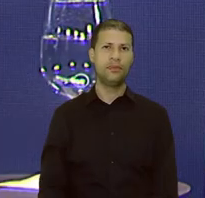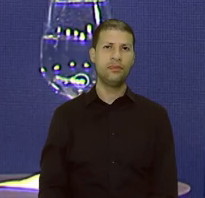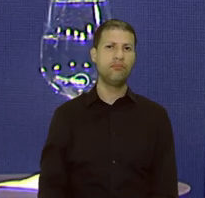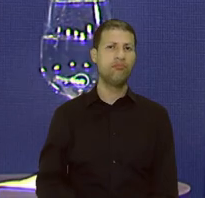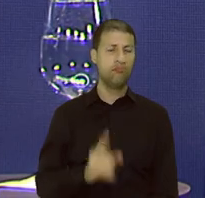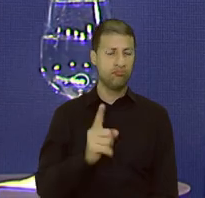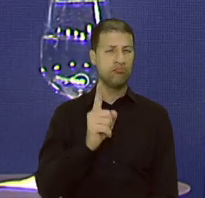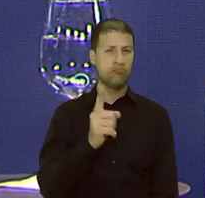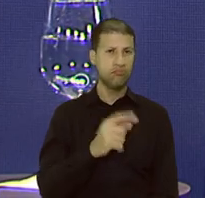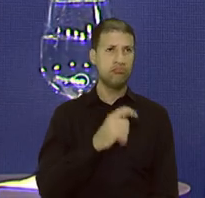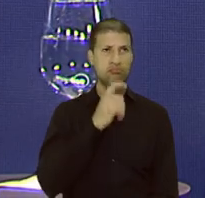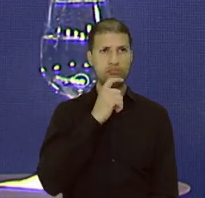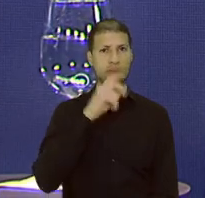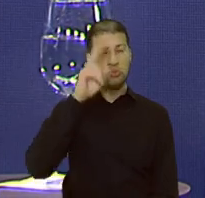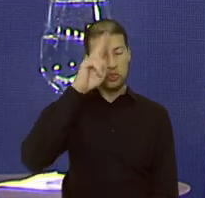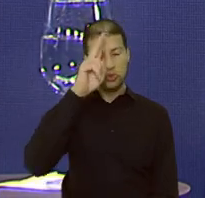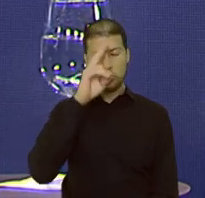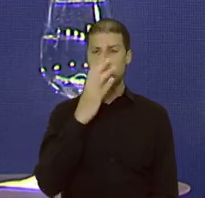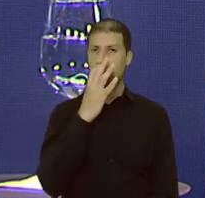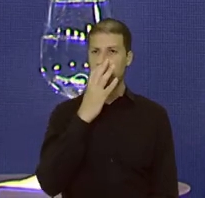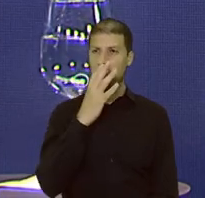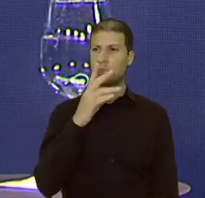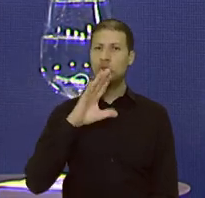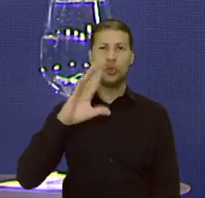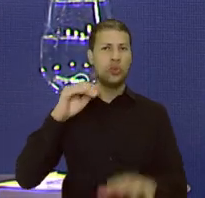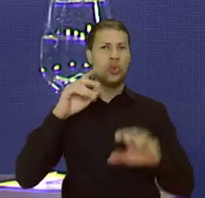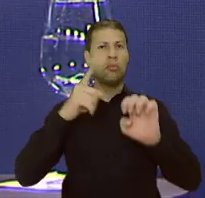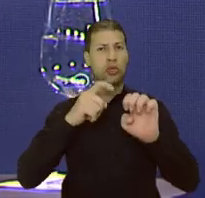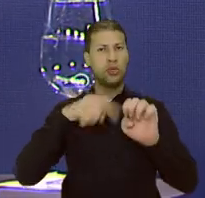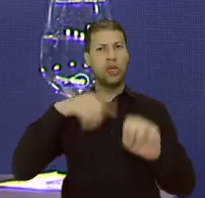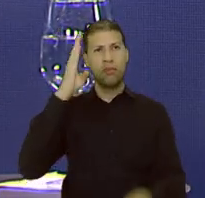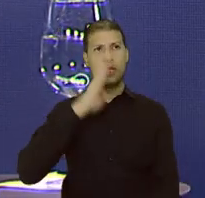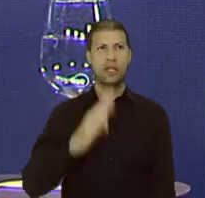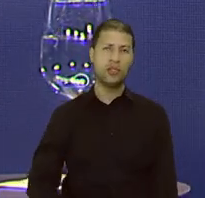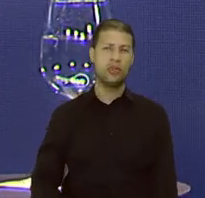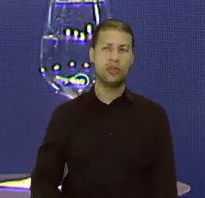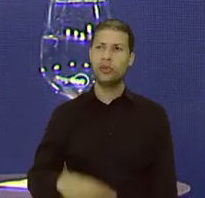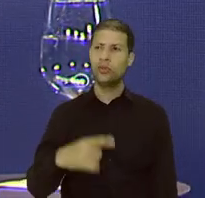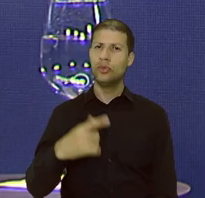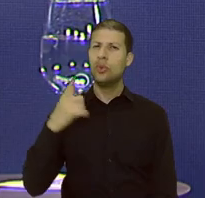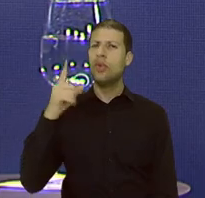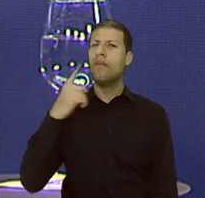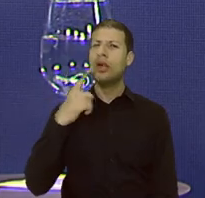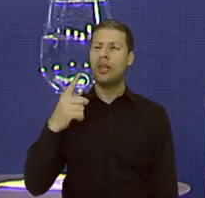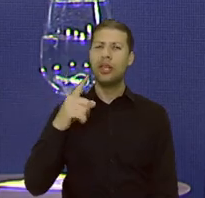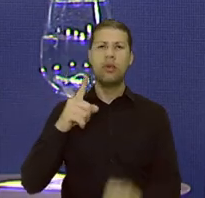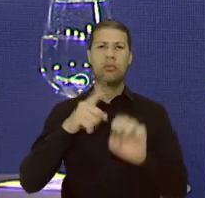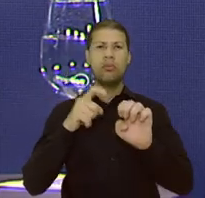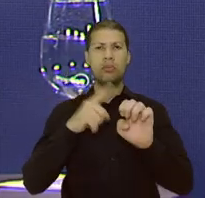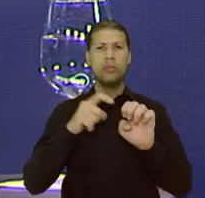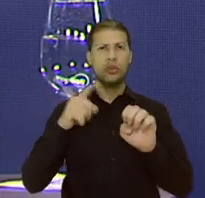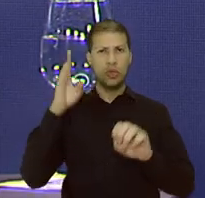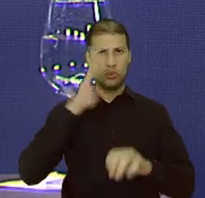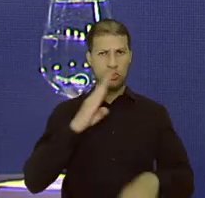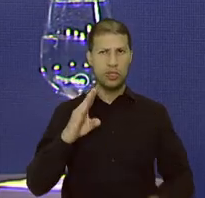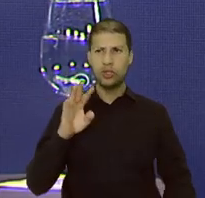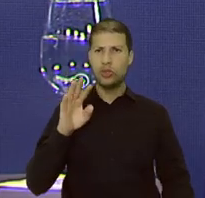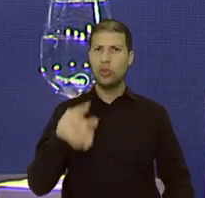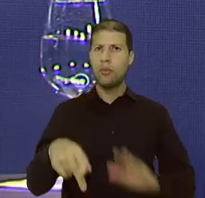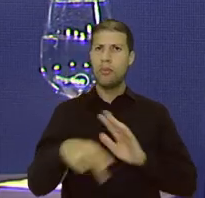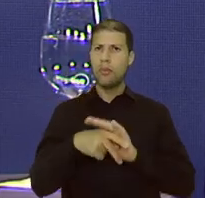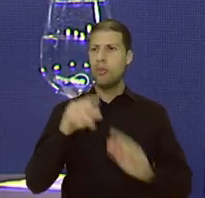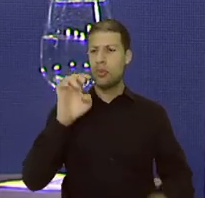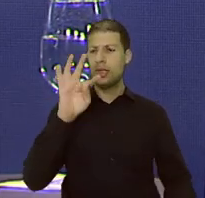uma história agora para os empreendedores brasileiros né outro dia tá falando com o empreendedor brasileiro de TEC muito bem sucedido e